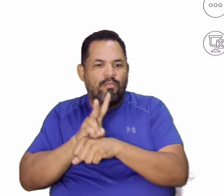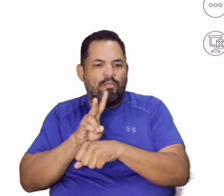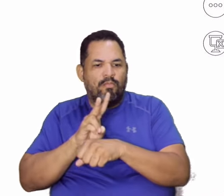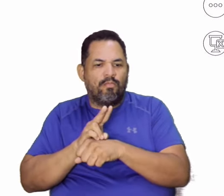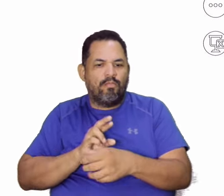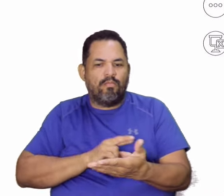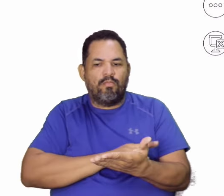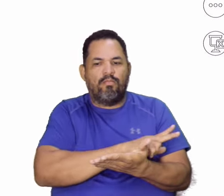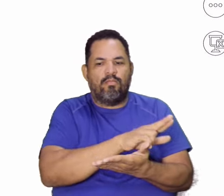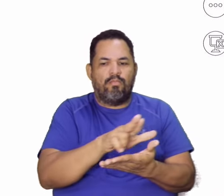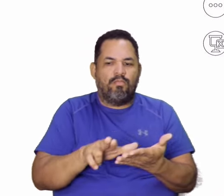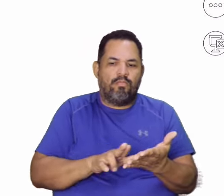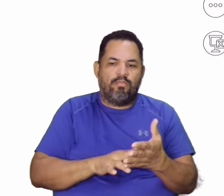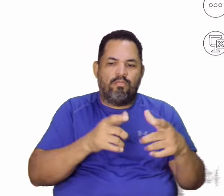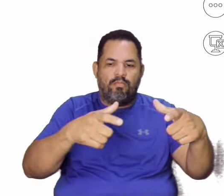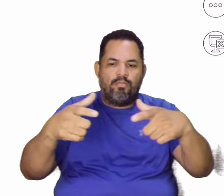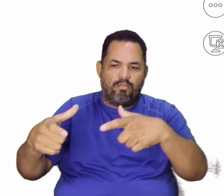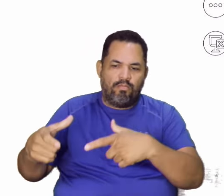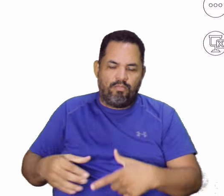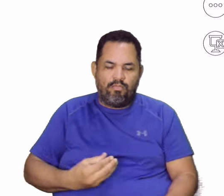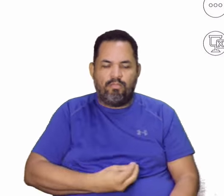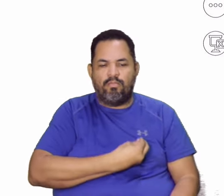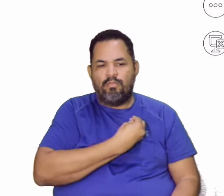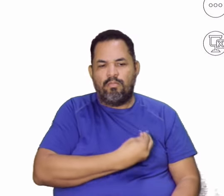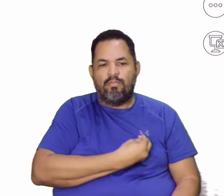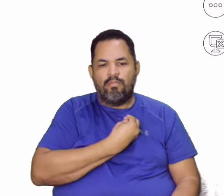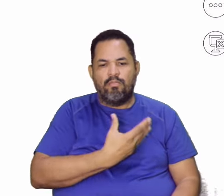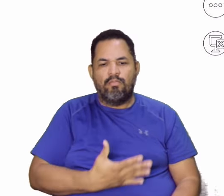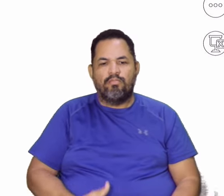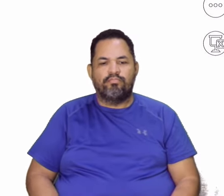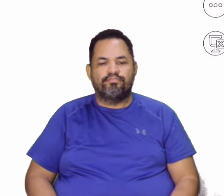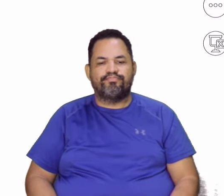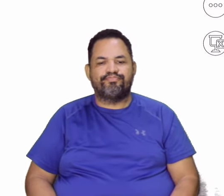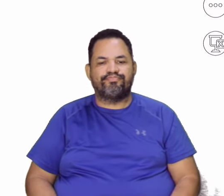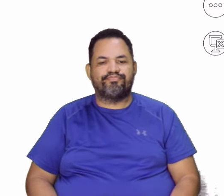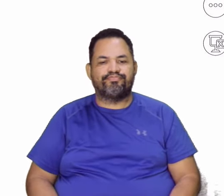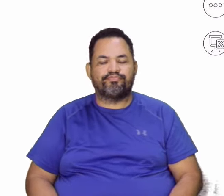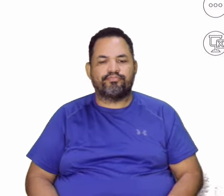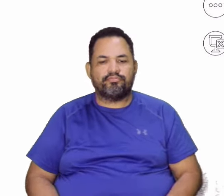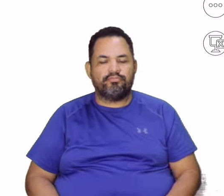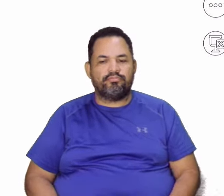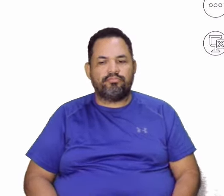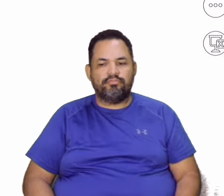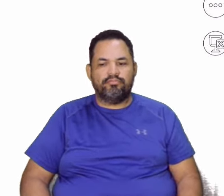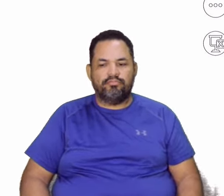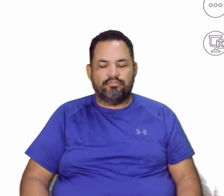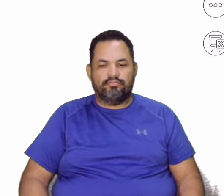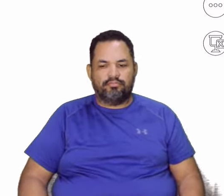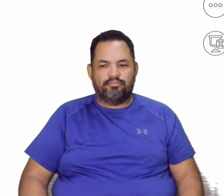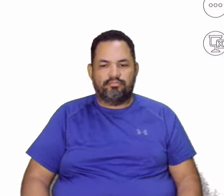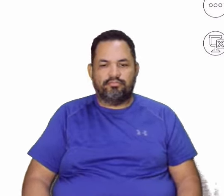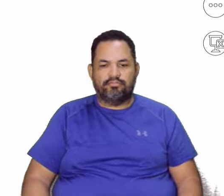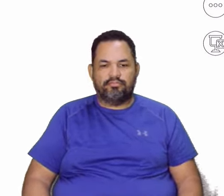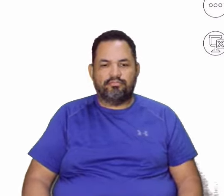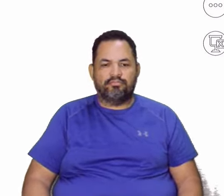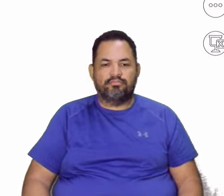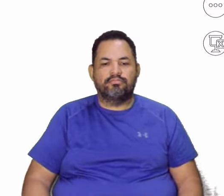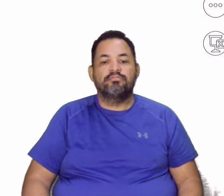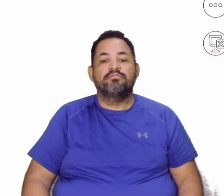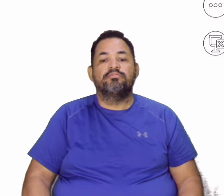preservação dos ecossistemas que que você vai observar caríssimos estudantes